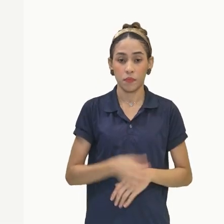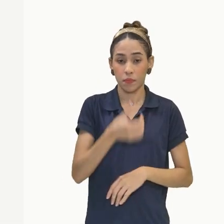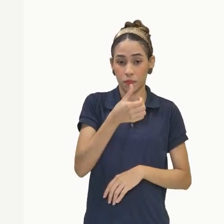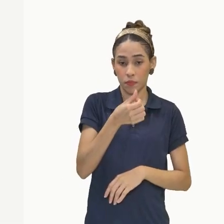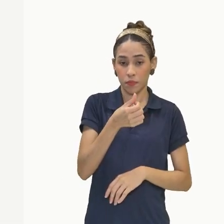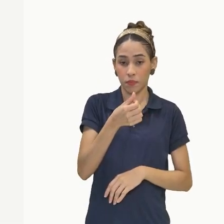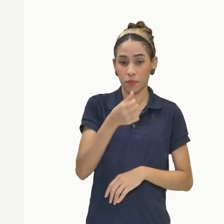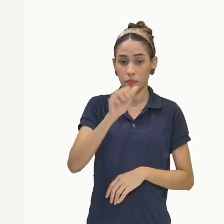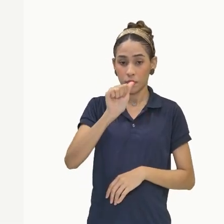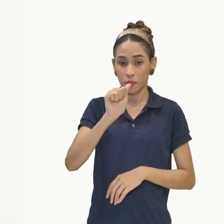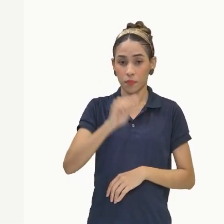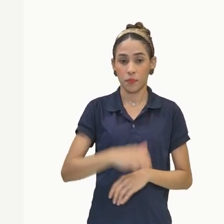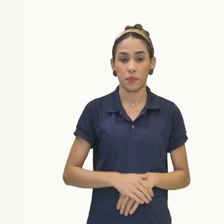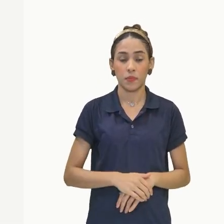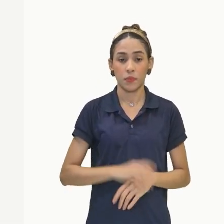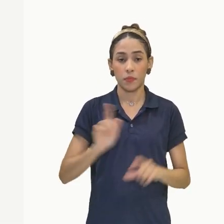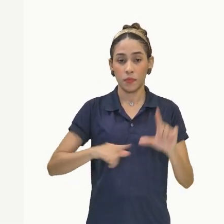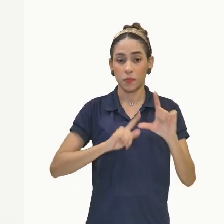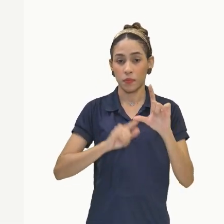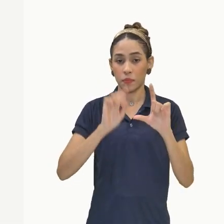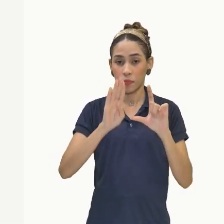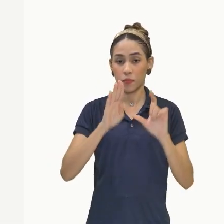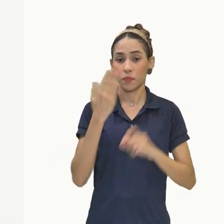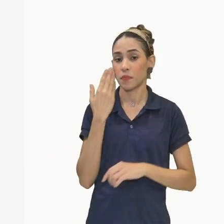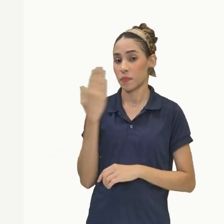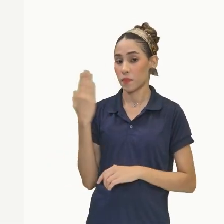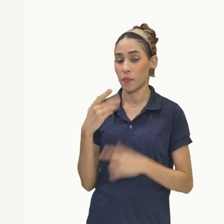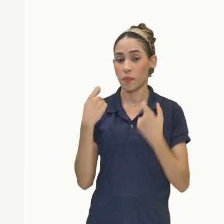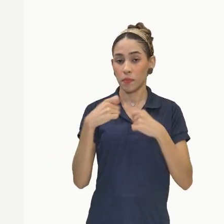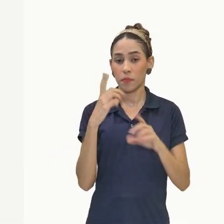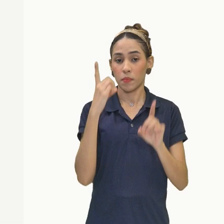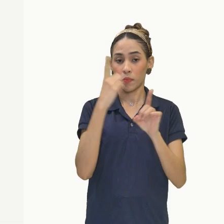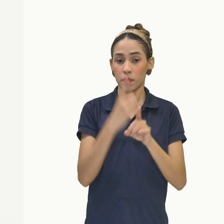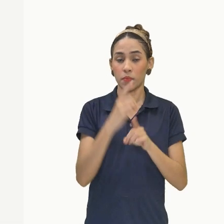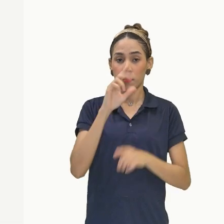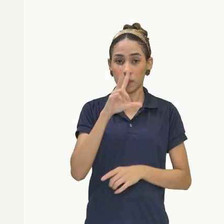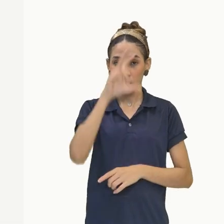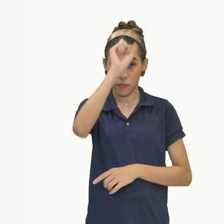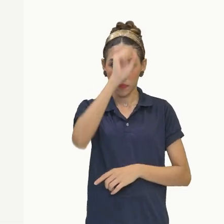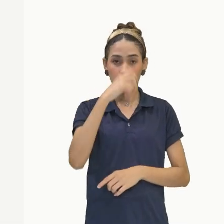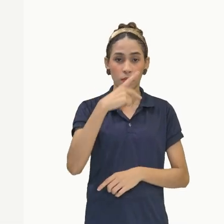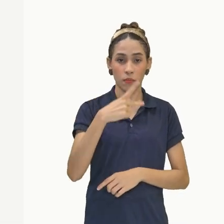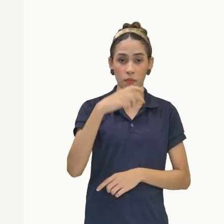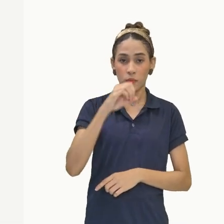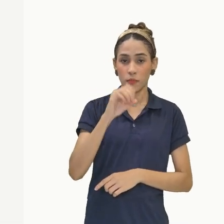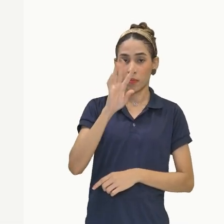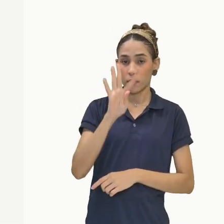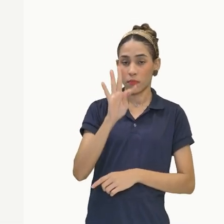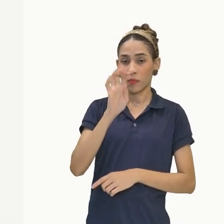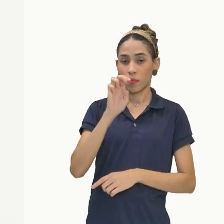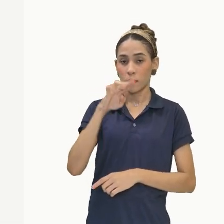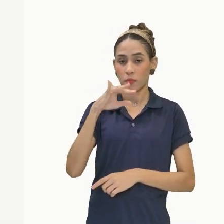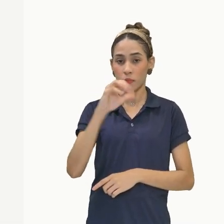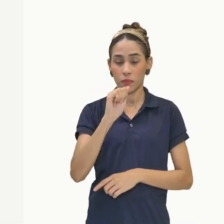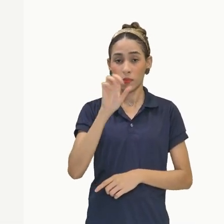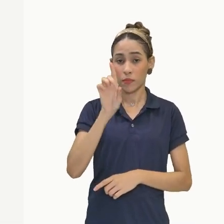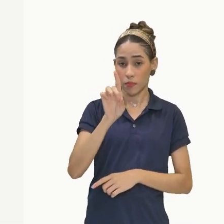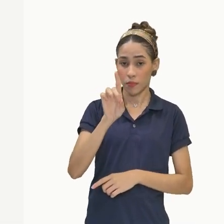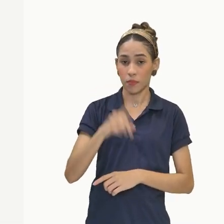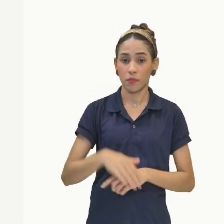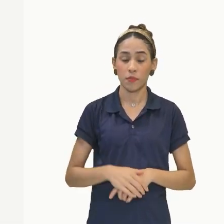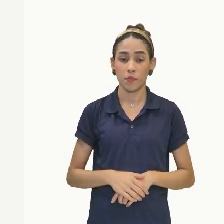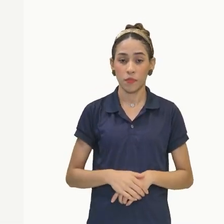amperes. Na letra B, pede para que eu encontre a potência dissipada. E aí, como eu já encontrei a